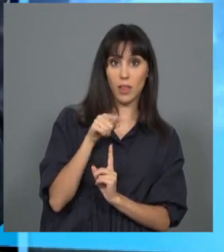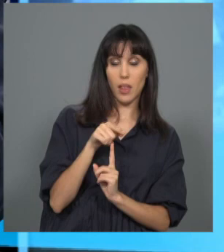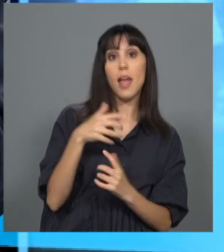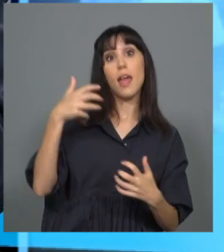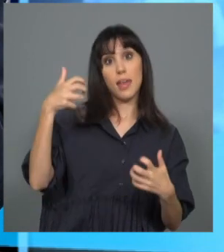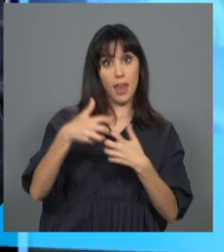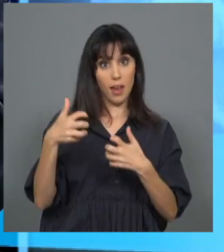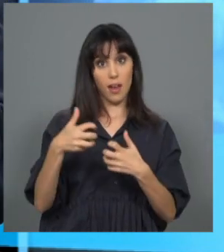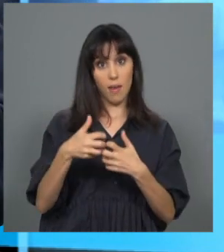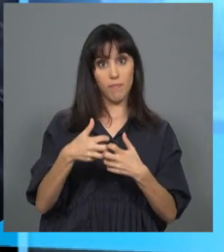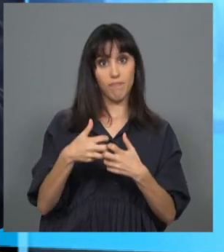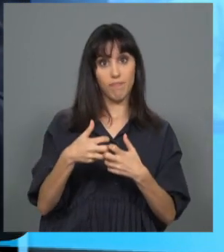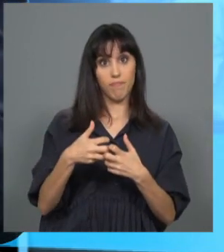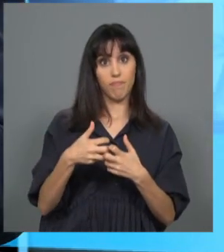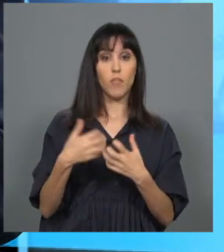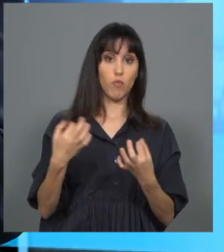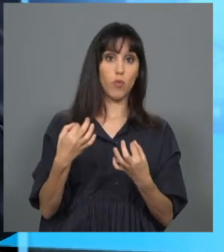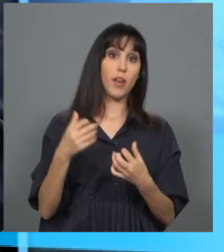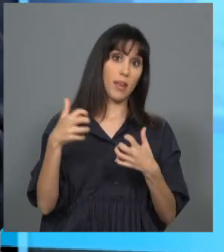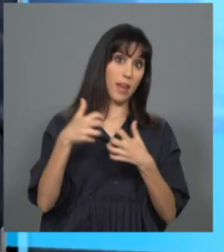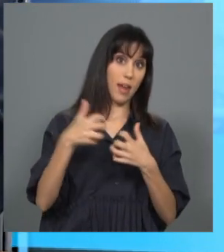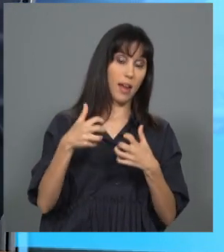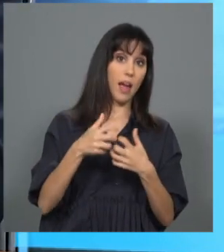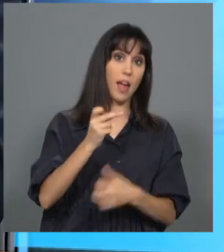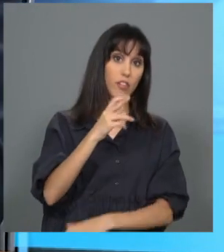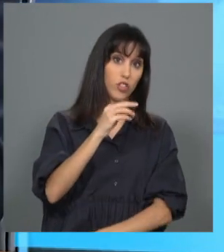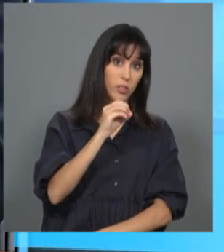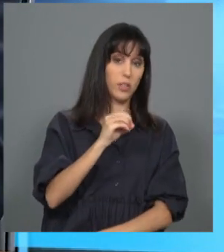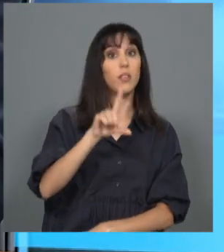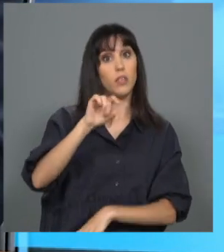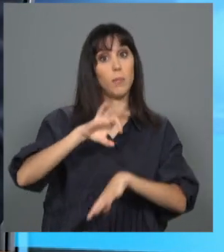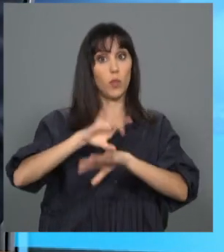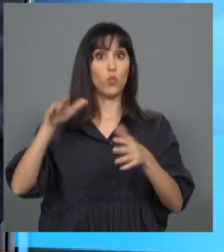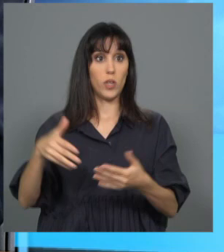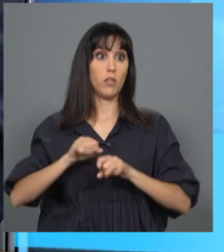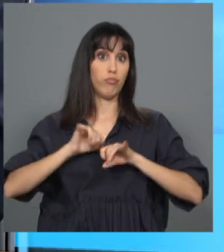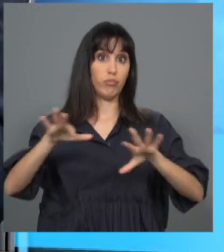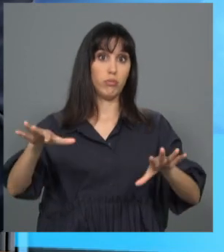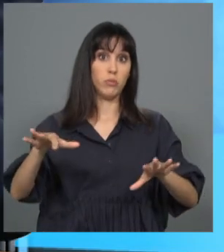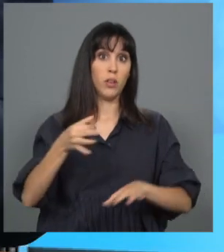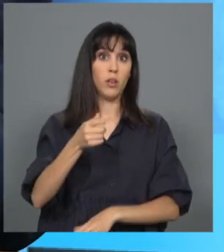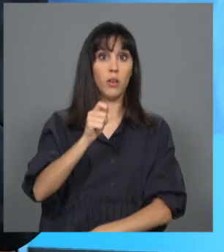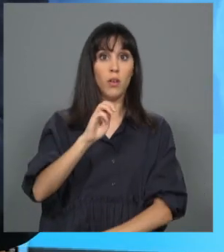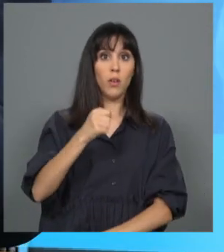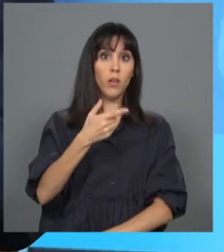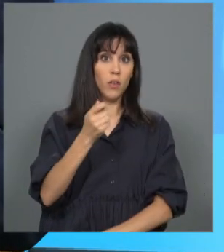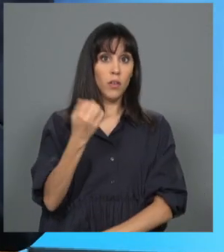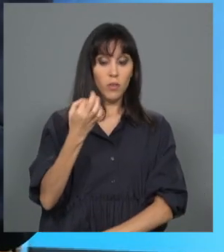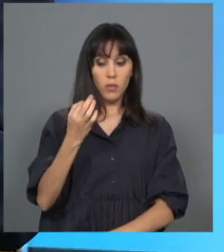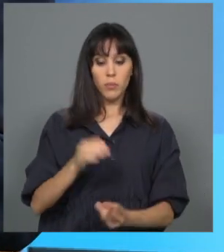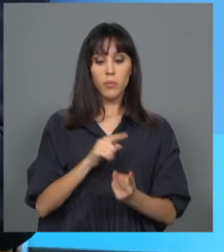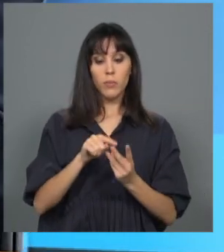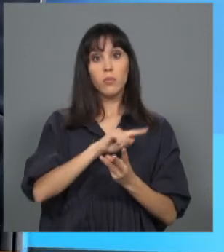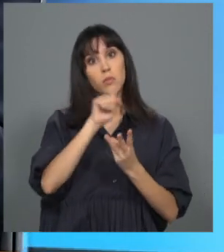guerra, dos 30 anos, e o da peste, por um lado, e o da paixão de Jesus,